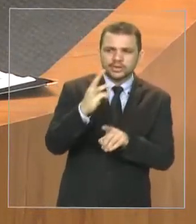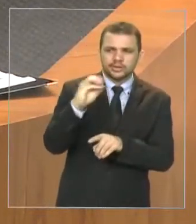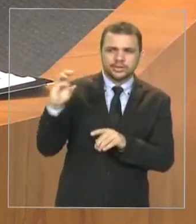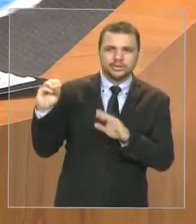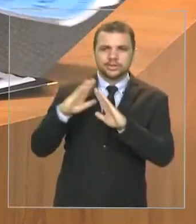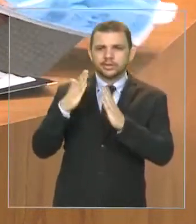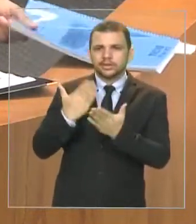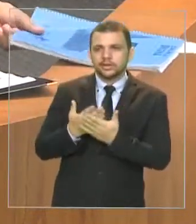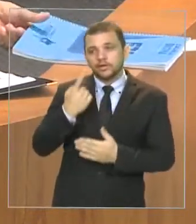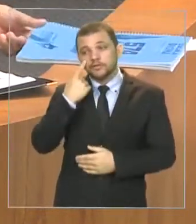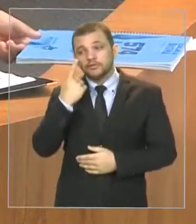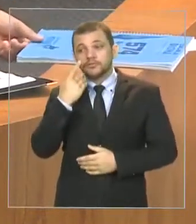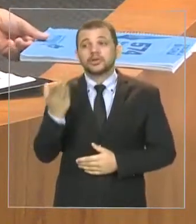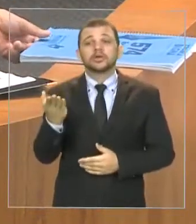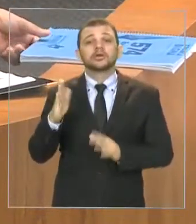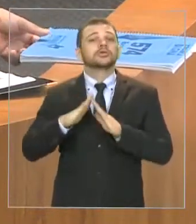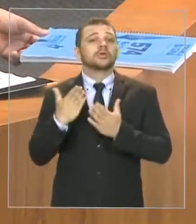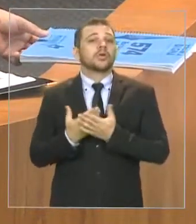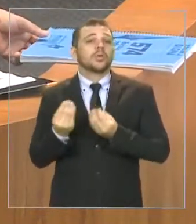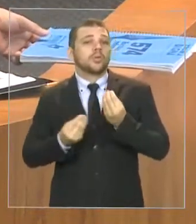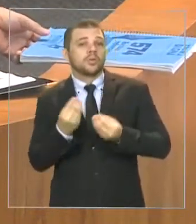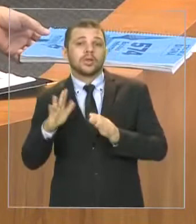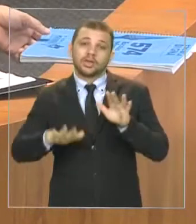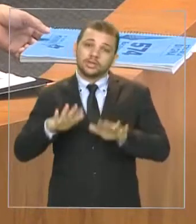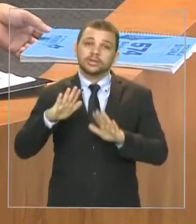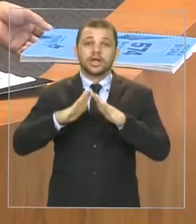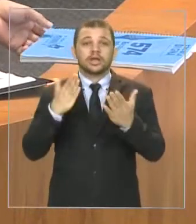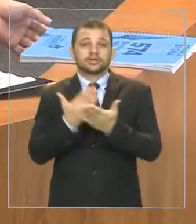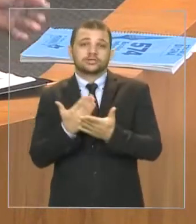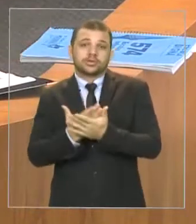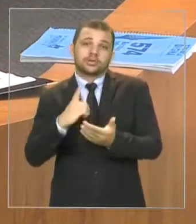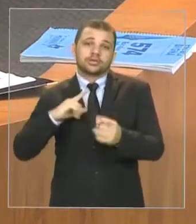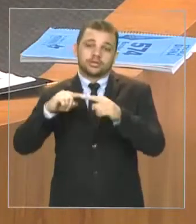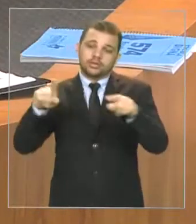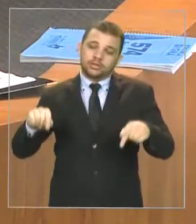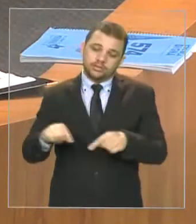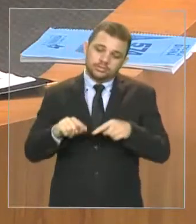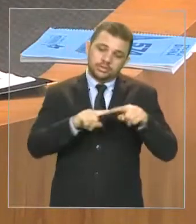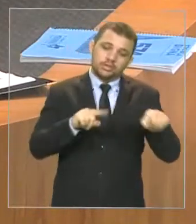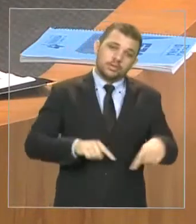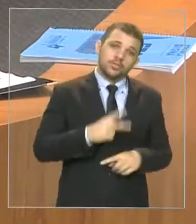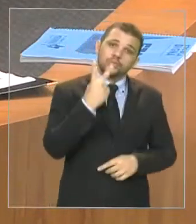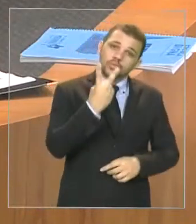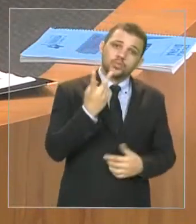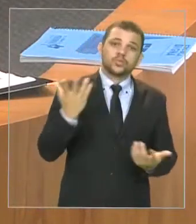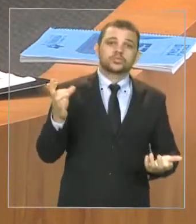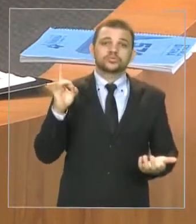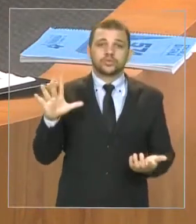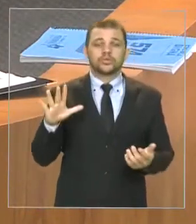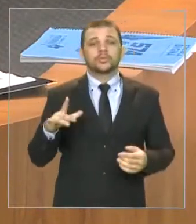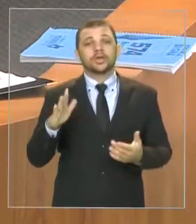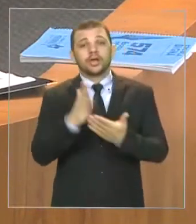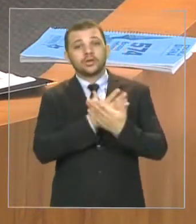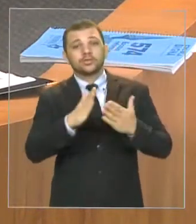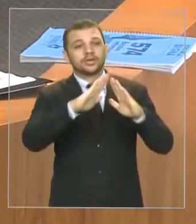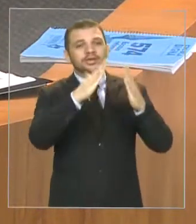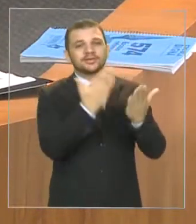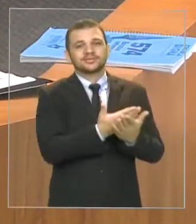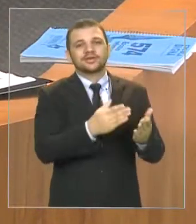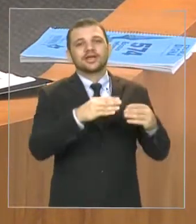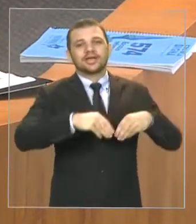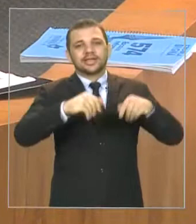escolas de 2 salas, muitas escolas de taipas que ainda não foram substituídas, escola de